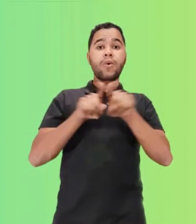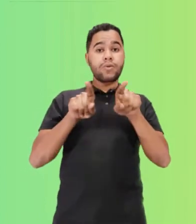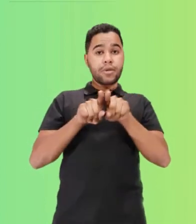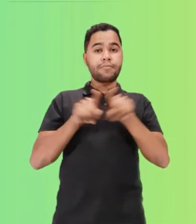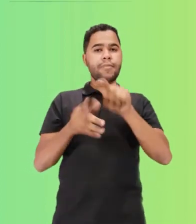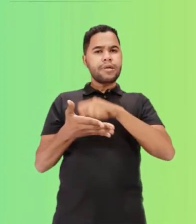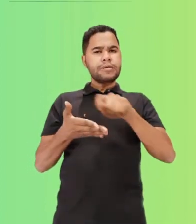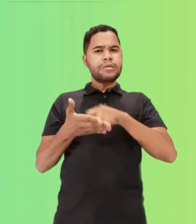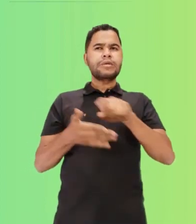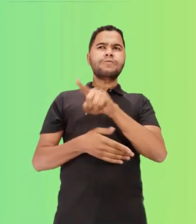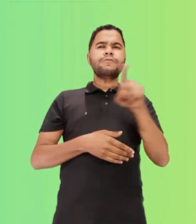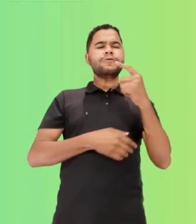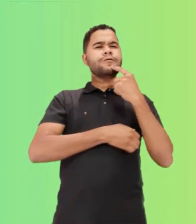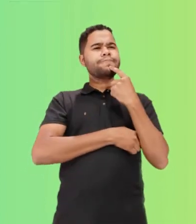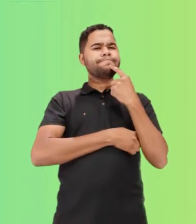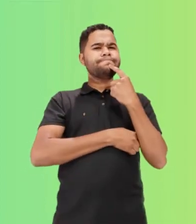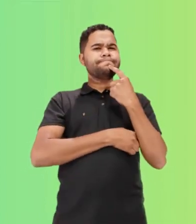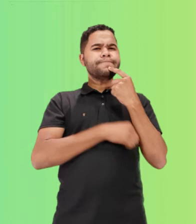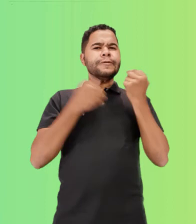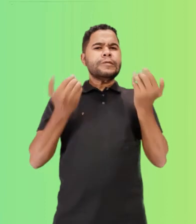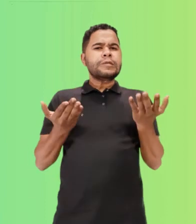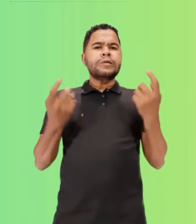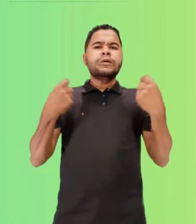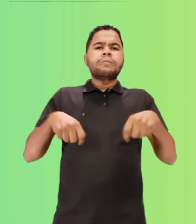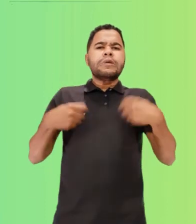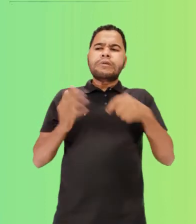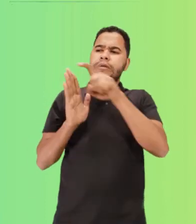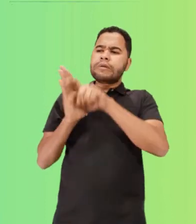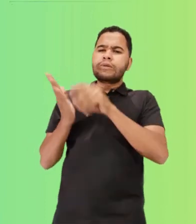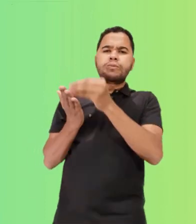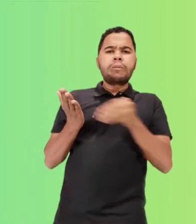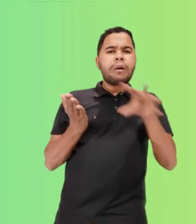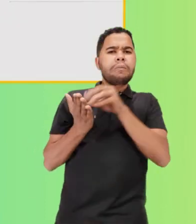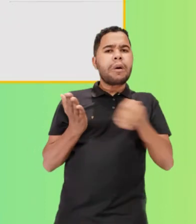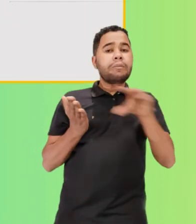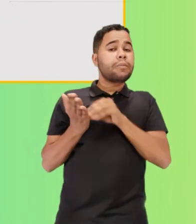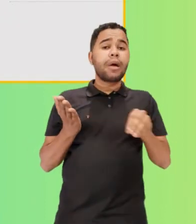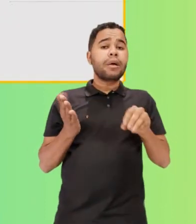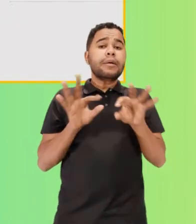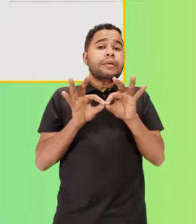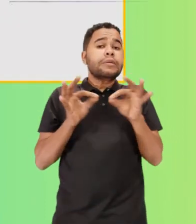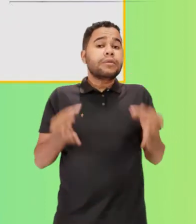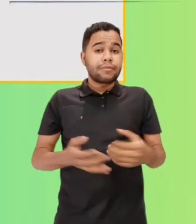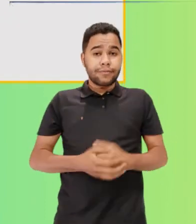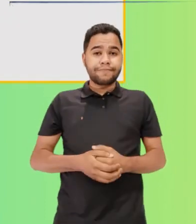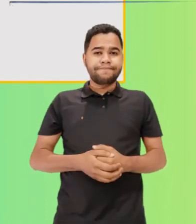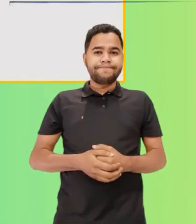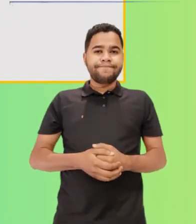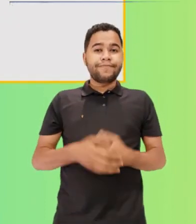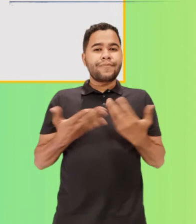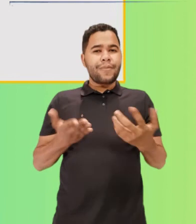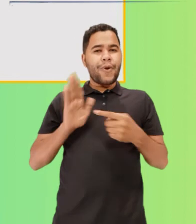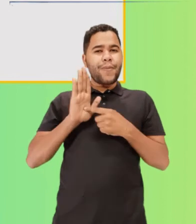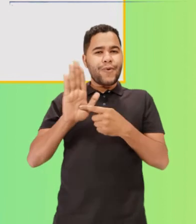agora sei que você deve estar se perguntando: quando é que eu vou precisar fazer uma retextualização? É muito simples. Assim